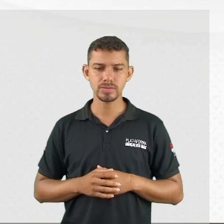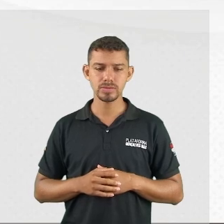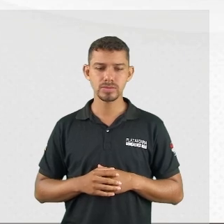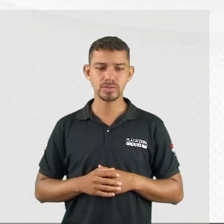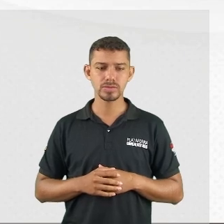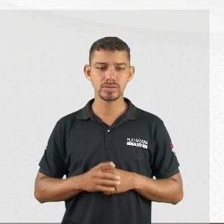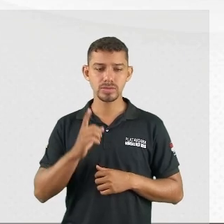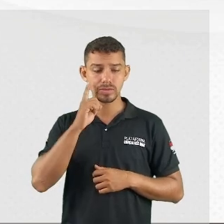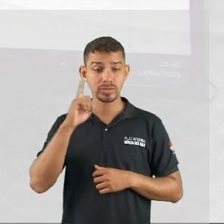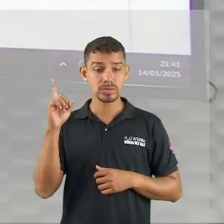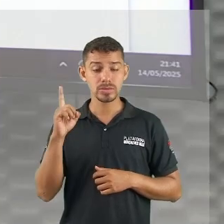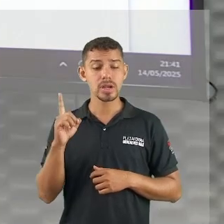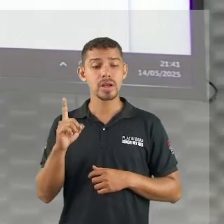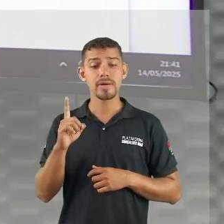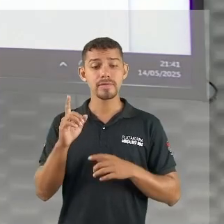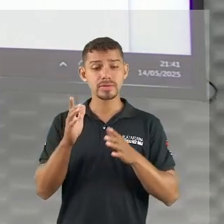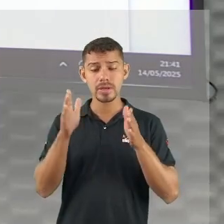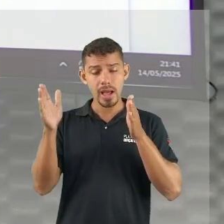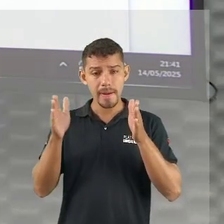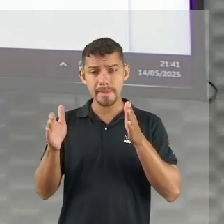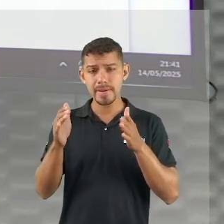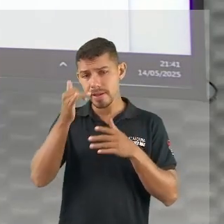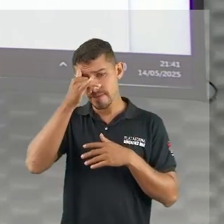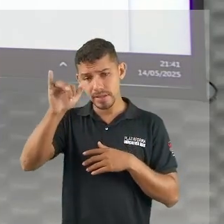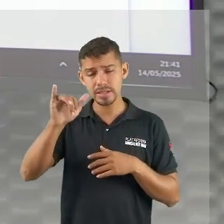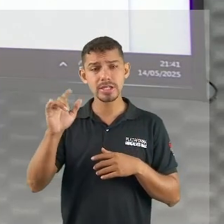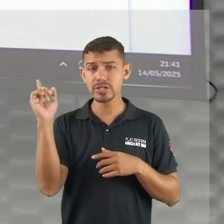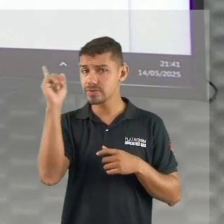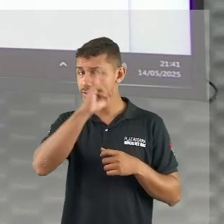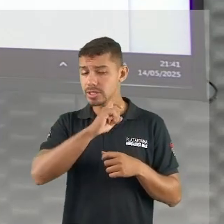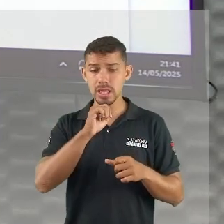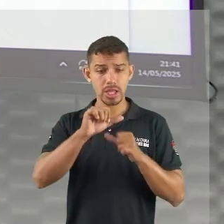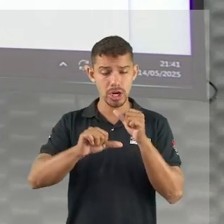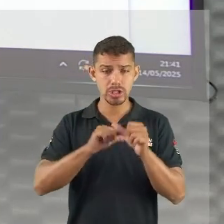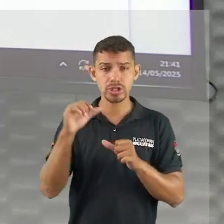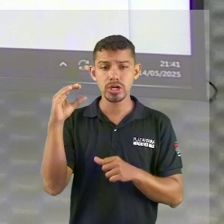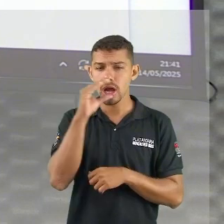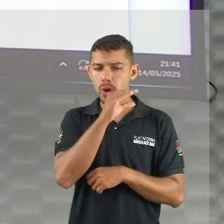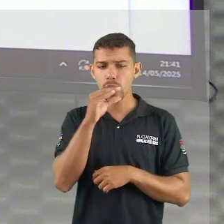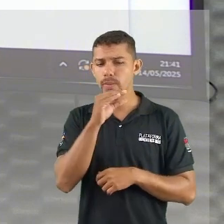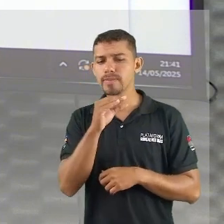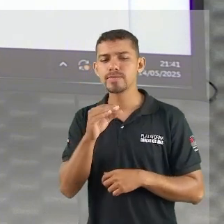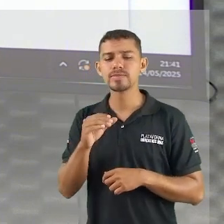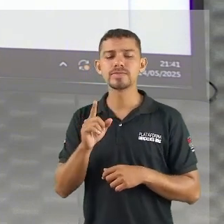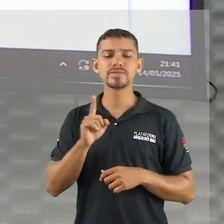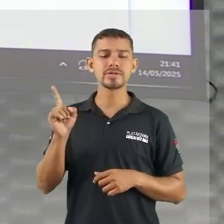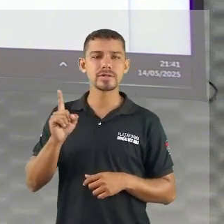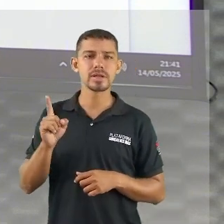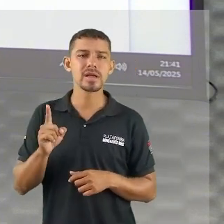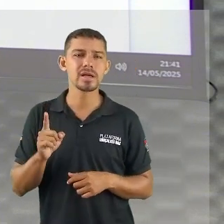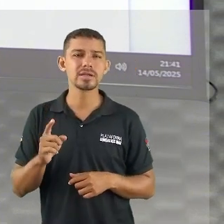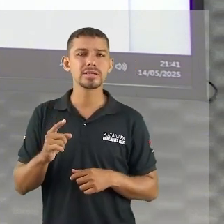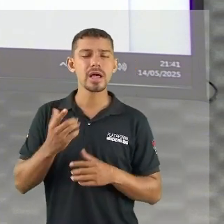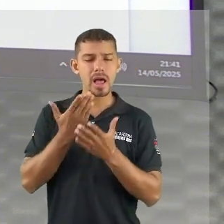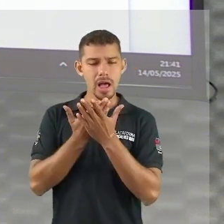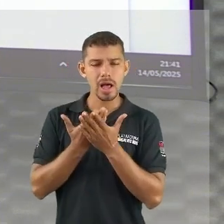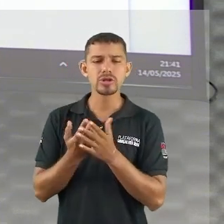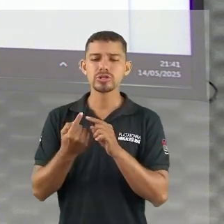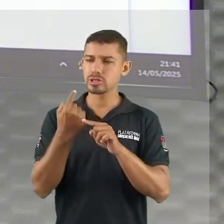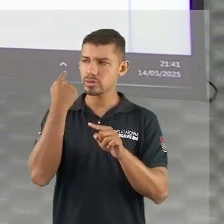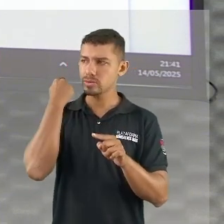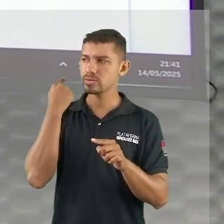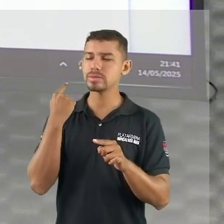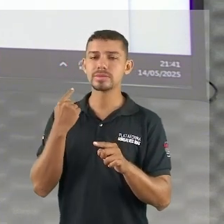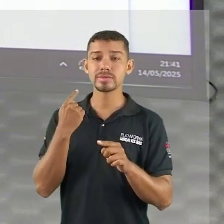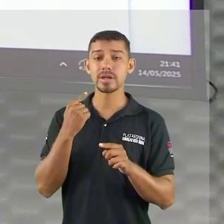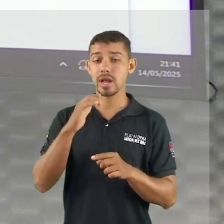as paredes evita a troca de calor, dificulta a troca de calor por condução. Vocês viram, se assistiram aulas anteriores, viram